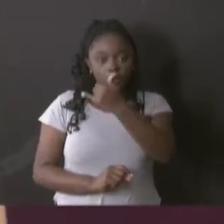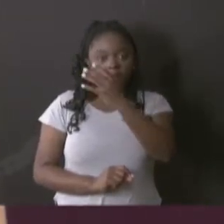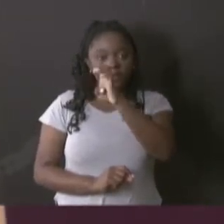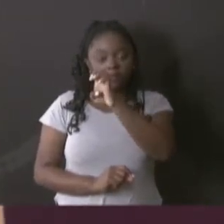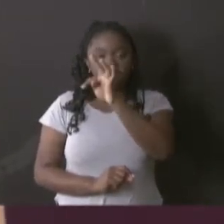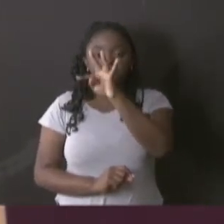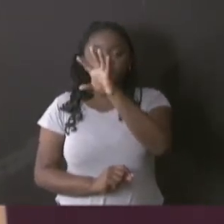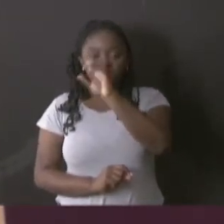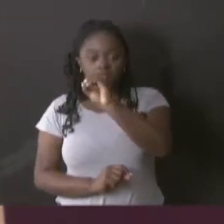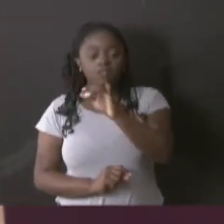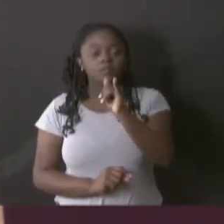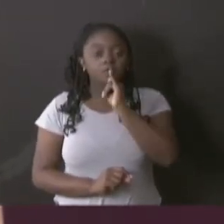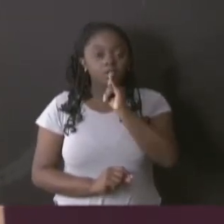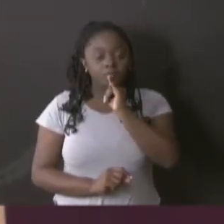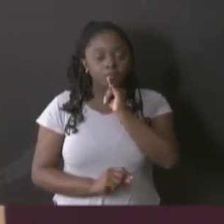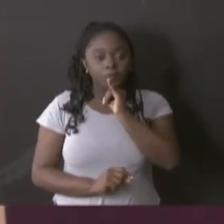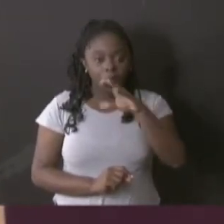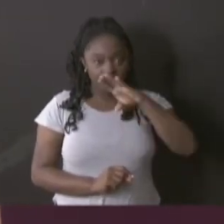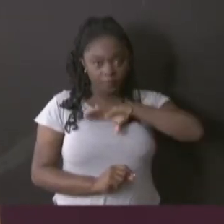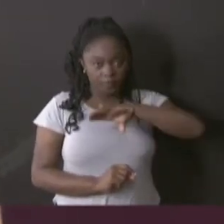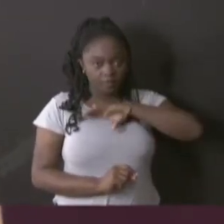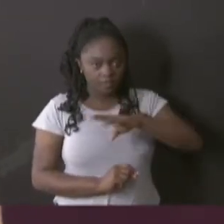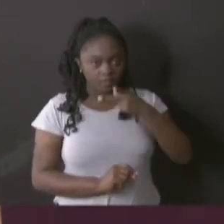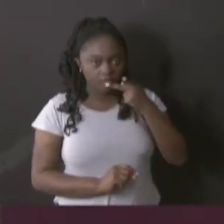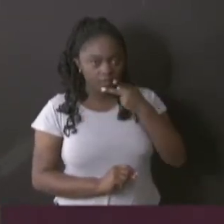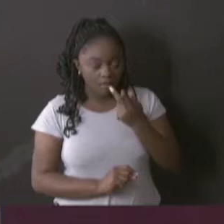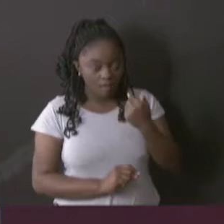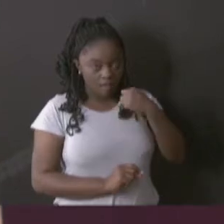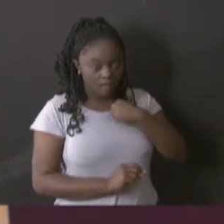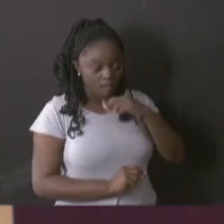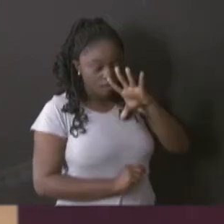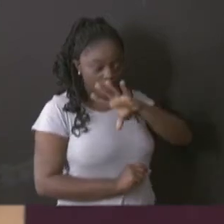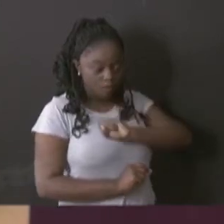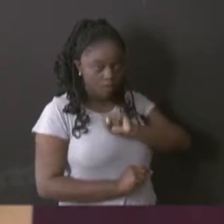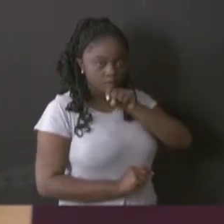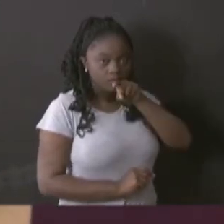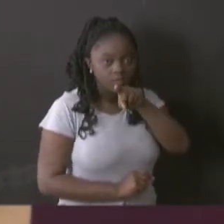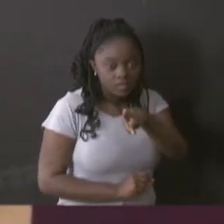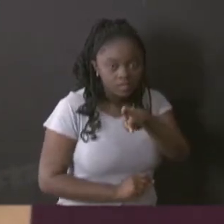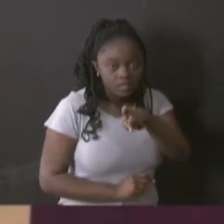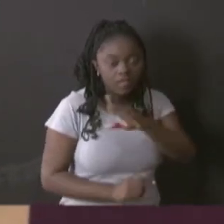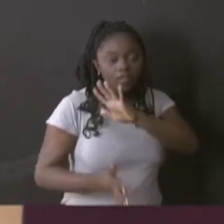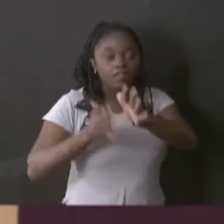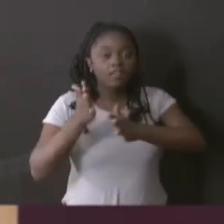eu falo eu amo você, em Libras apenas amar você.